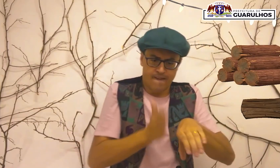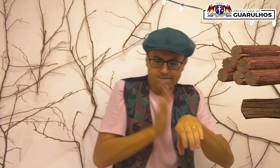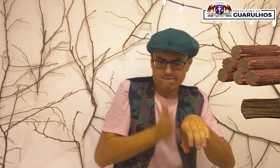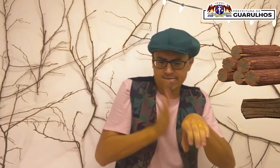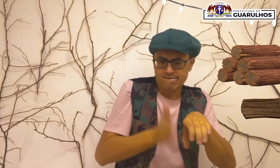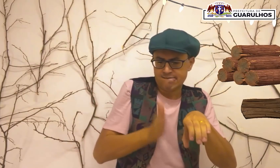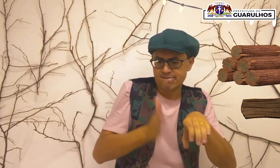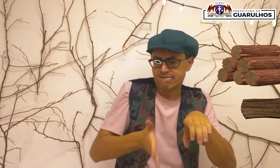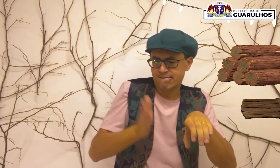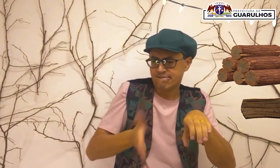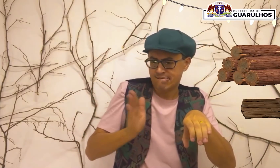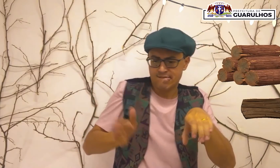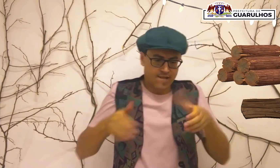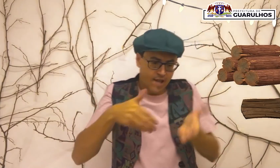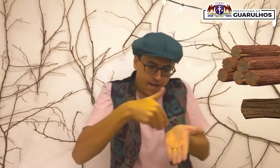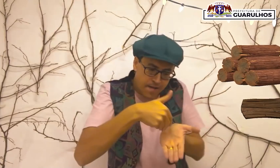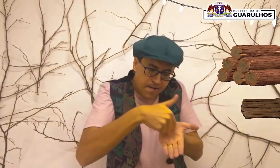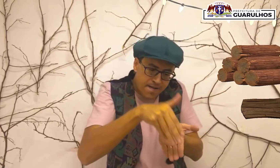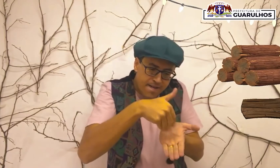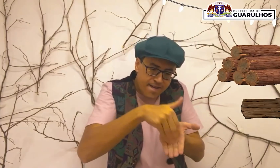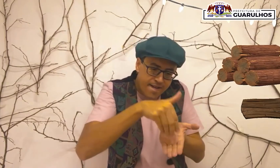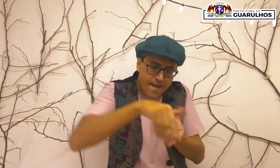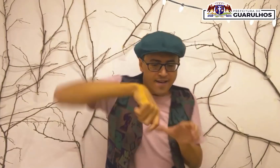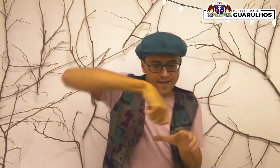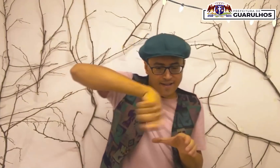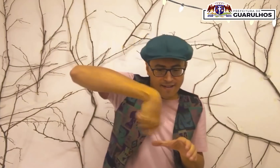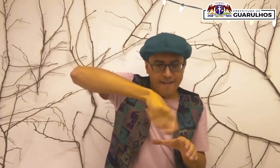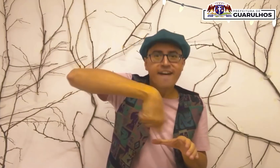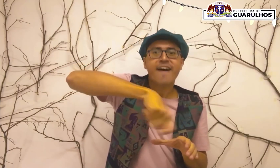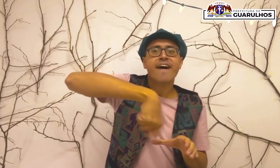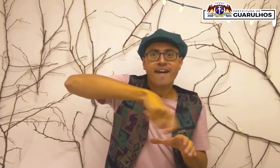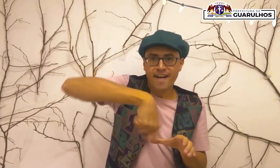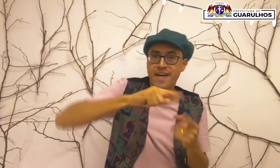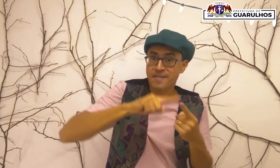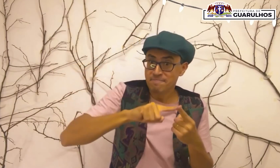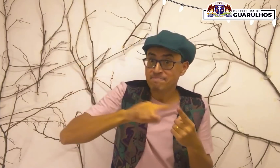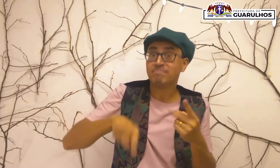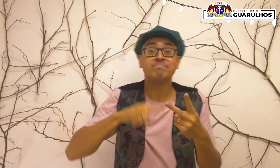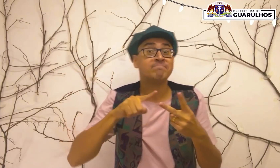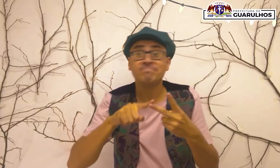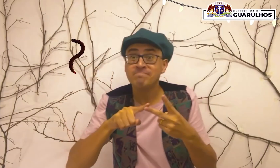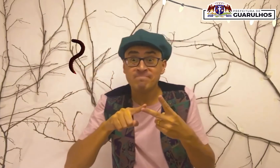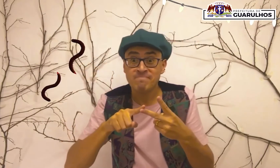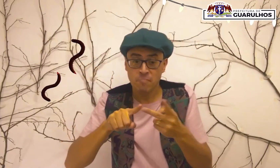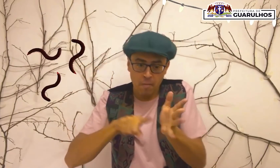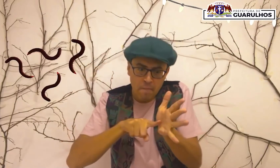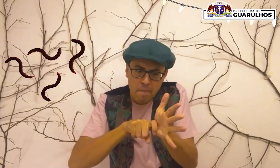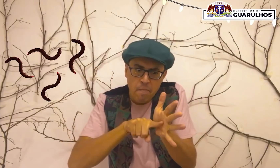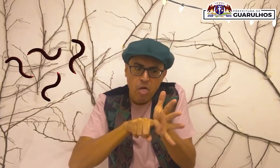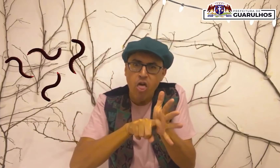Pegava, cortava, colocava tudo na panela. E também fazia